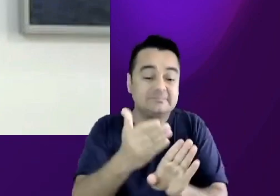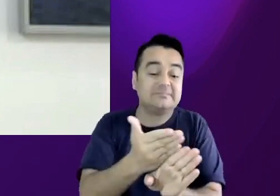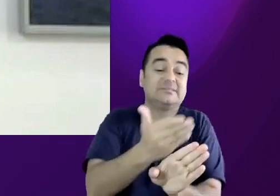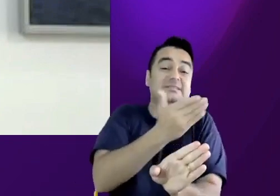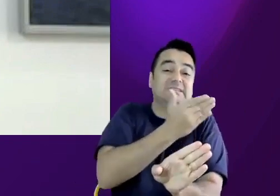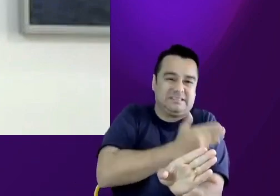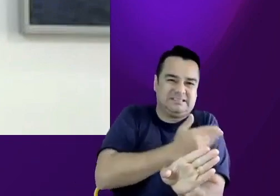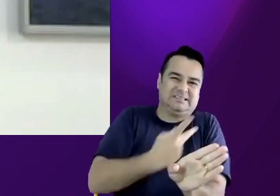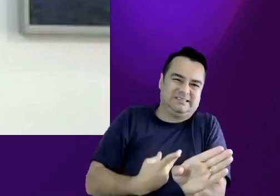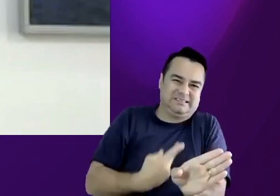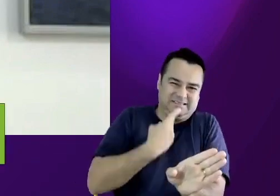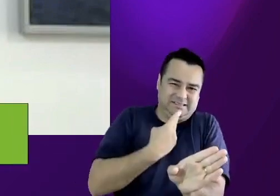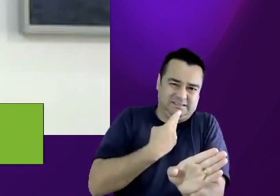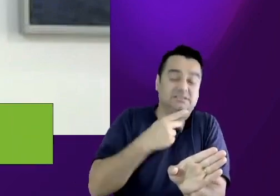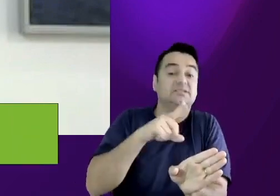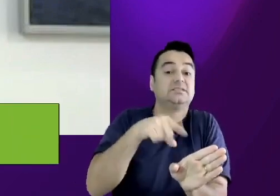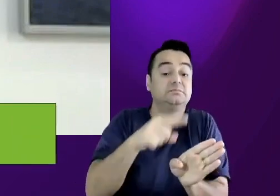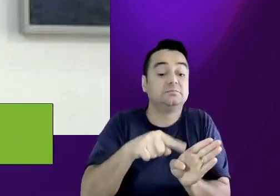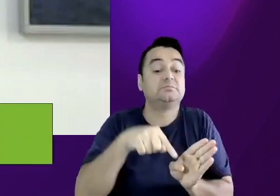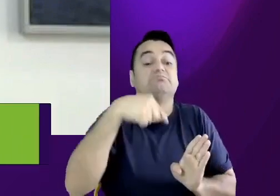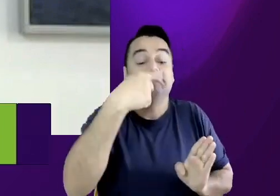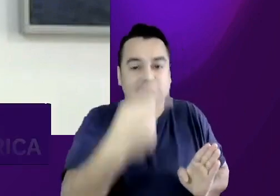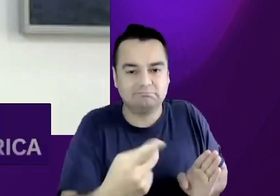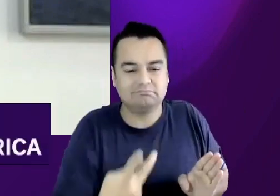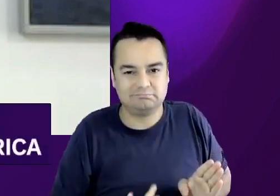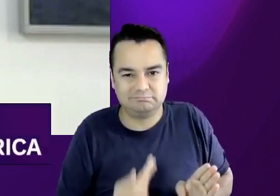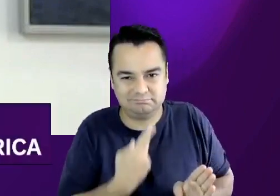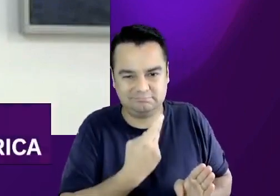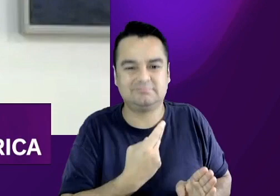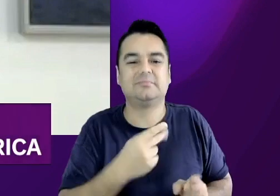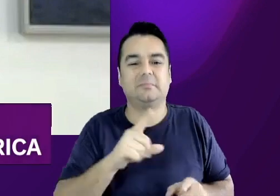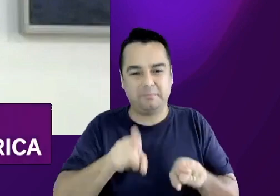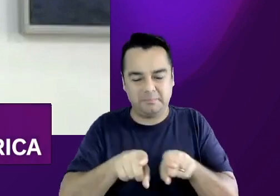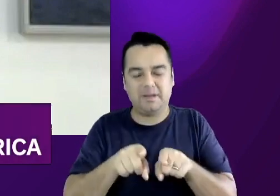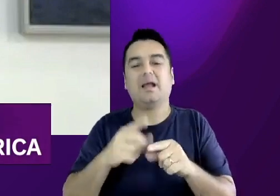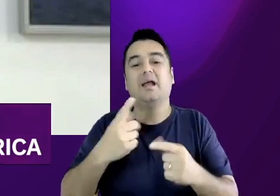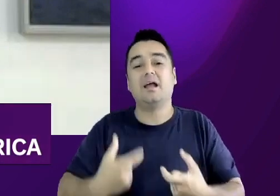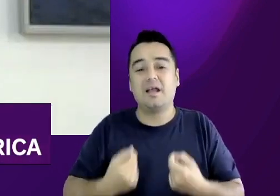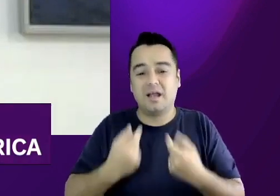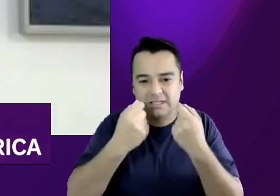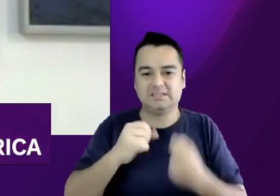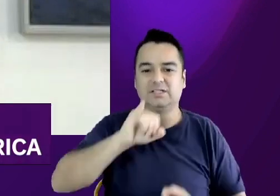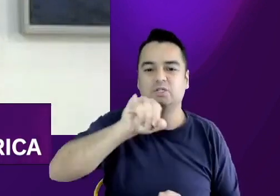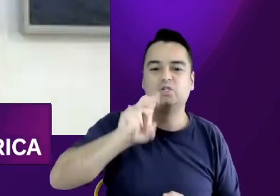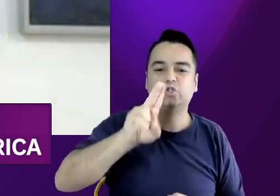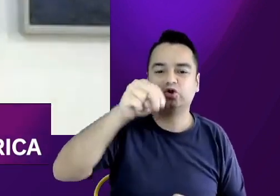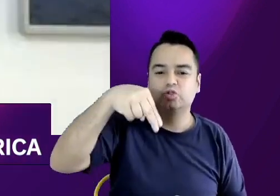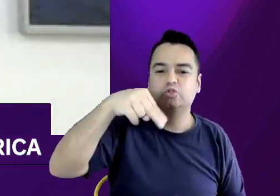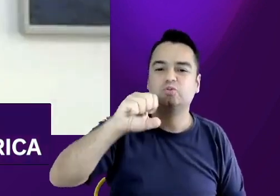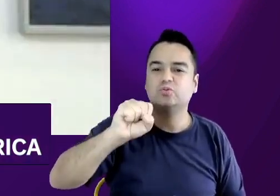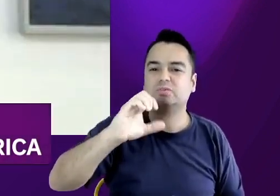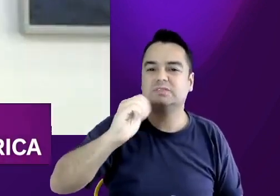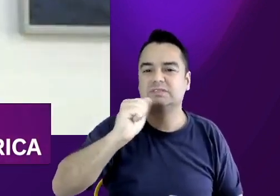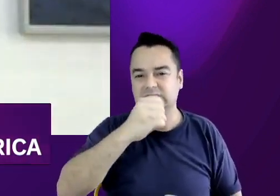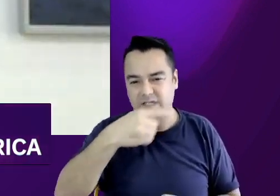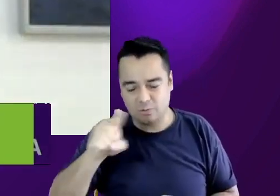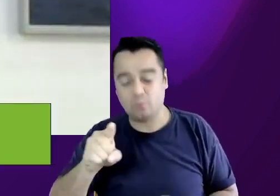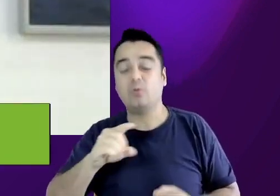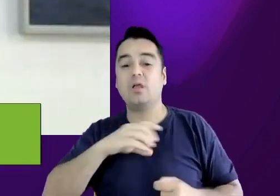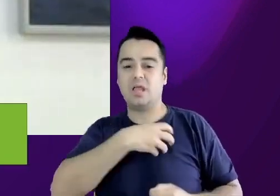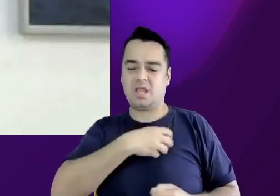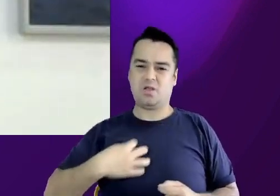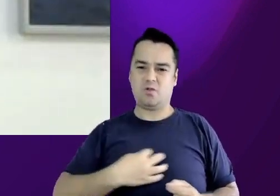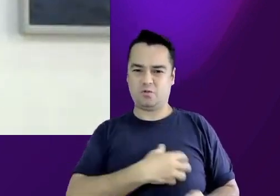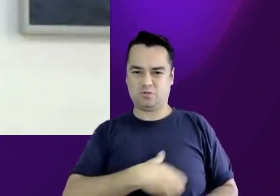versus quimioterapia perioperatória para adenocarcinoma de junção esôfago-gástrica. Esses são